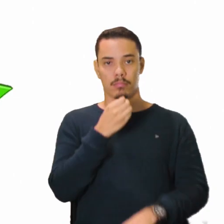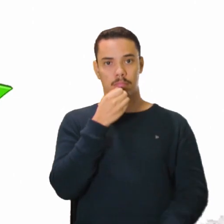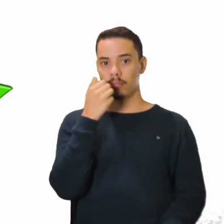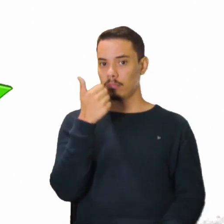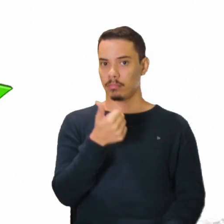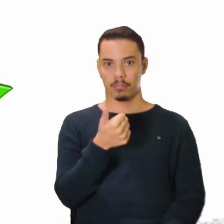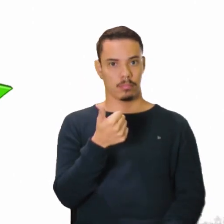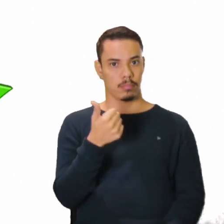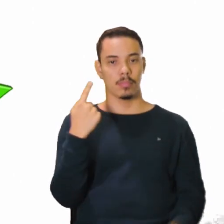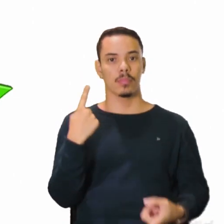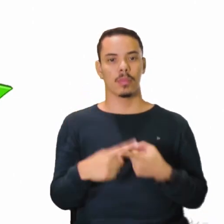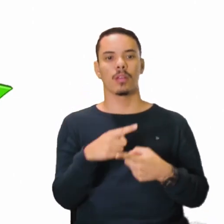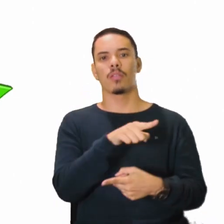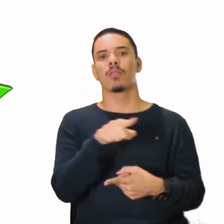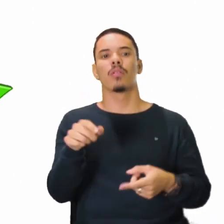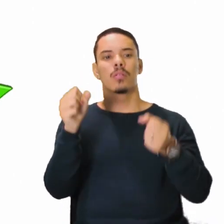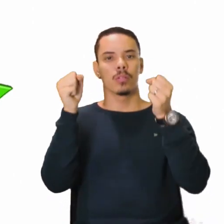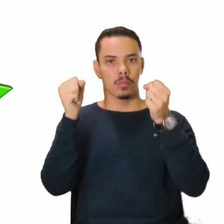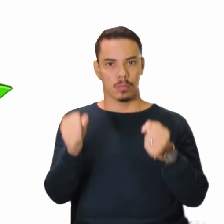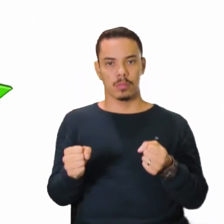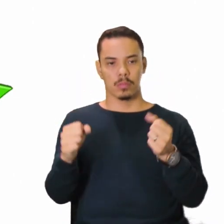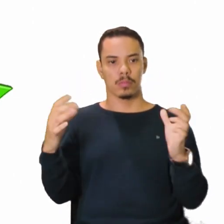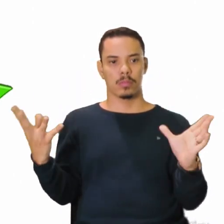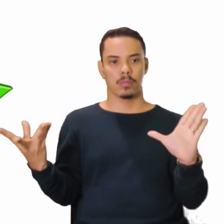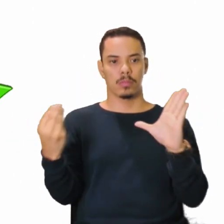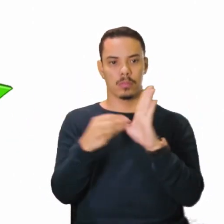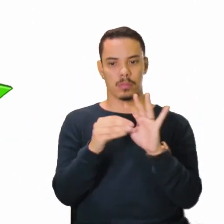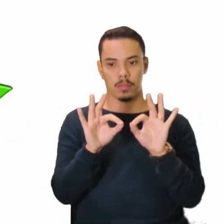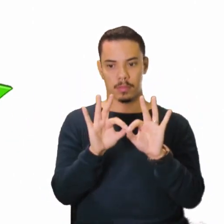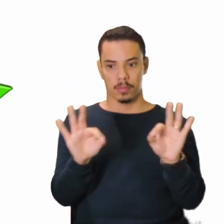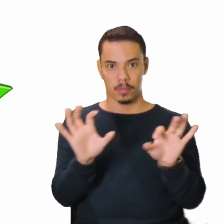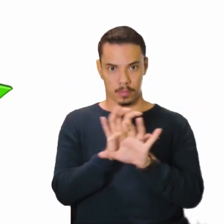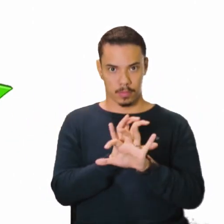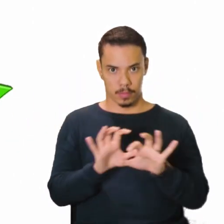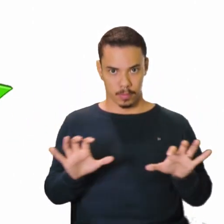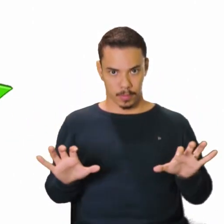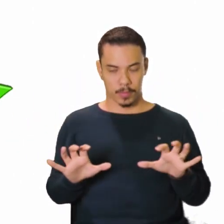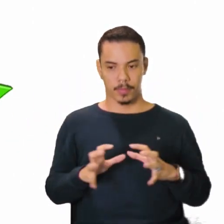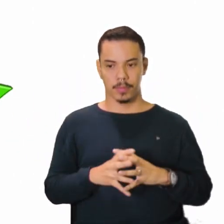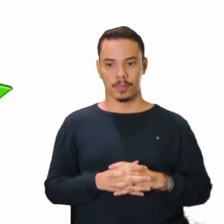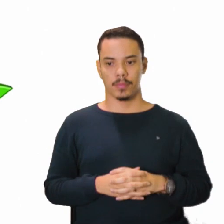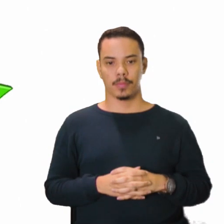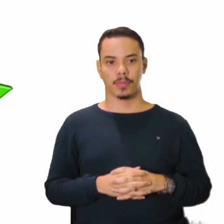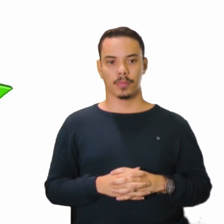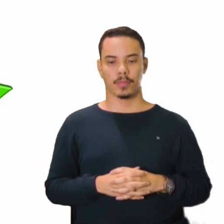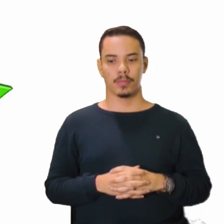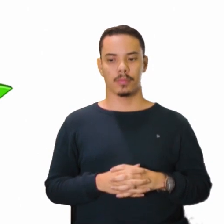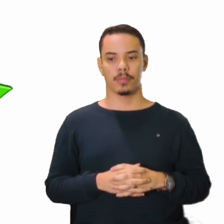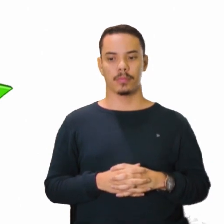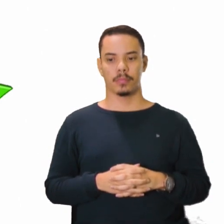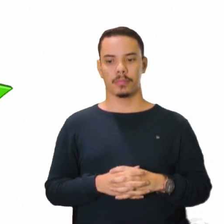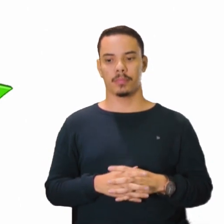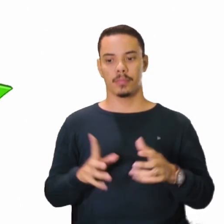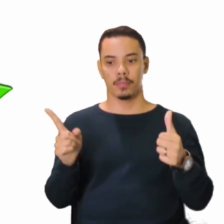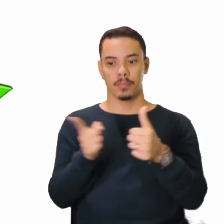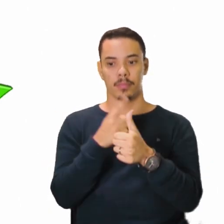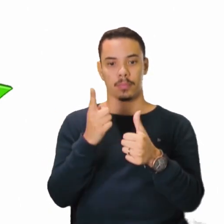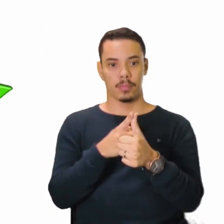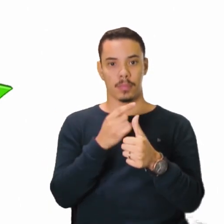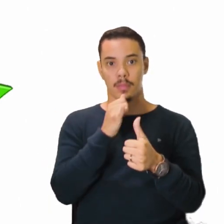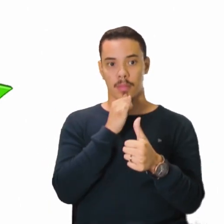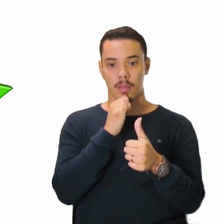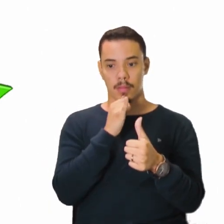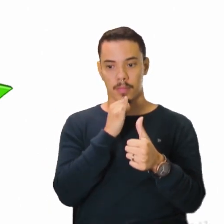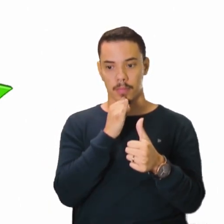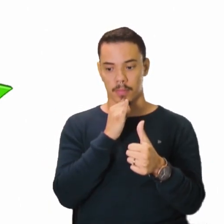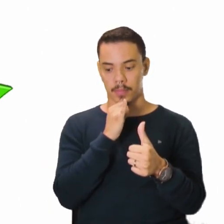bem. Você pode também construir suas orações dessa maneira, tá certo? Vamos lá. Olha aí, o primeiro exemplo já nos deixa